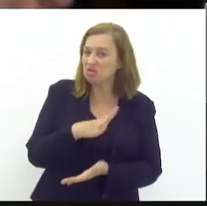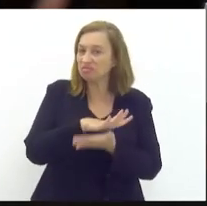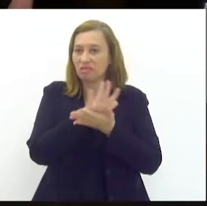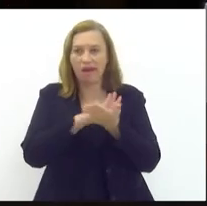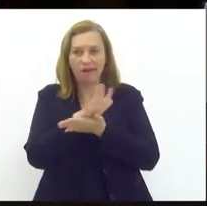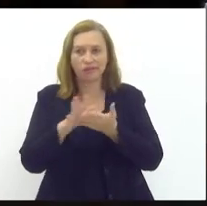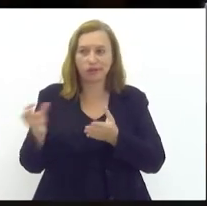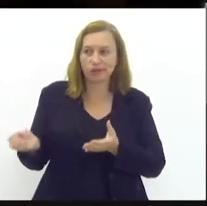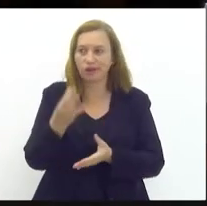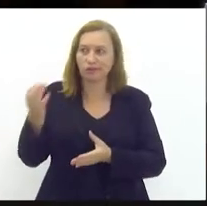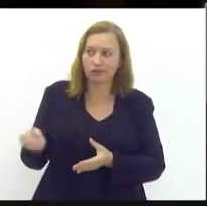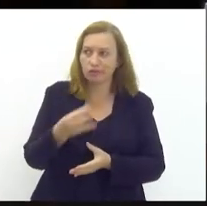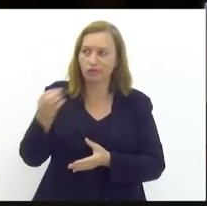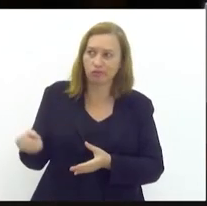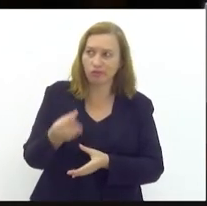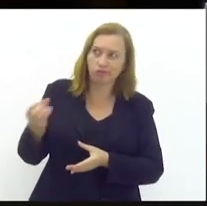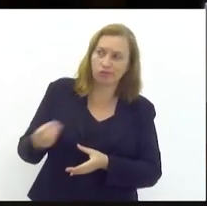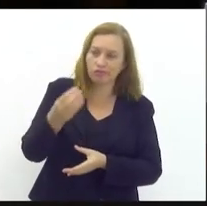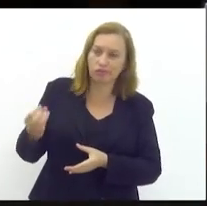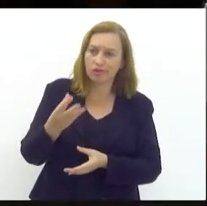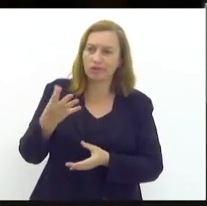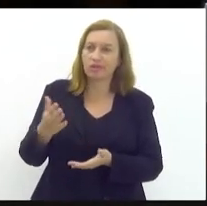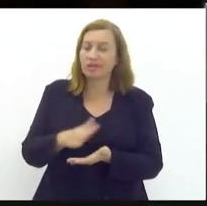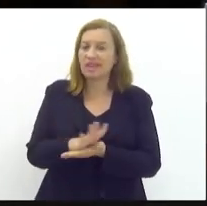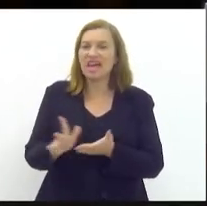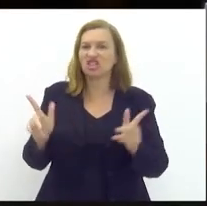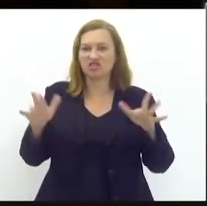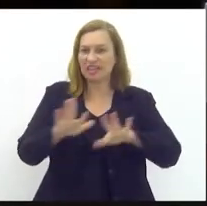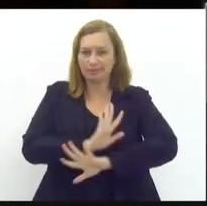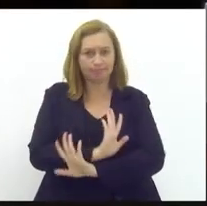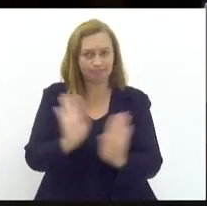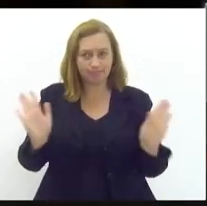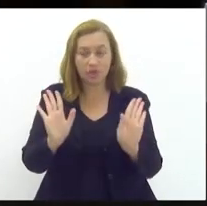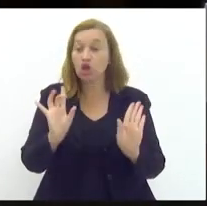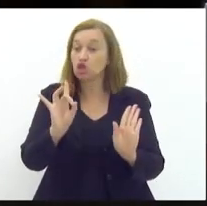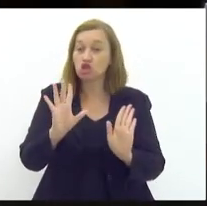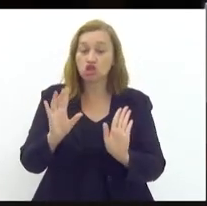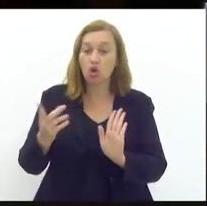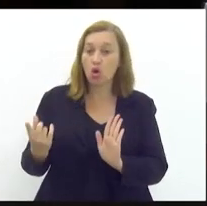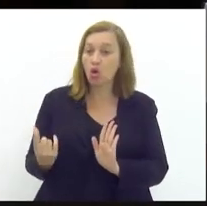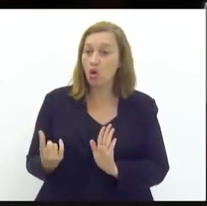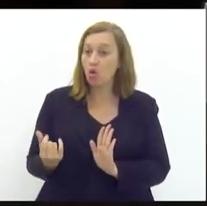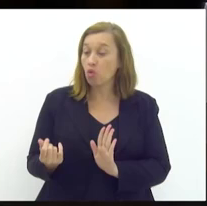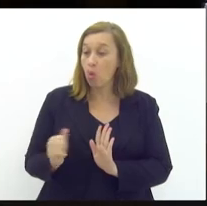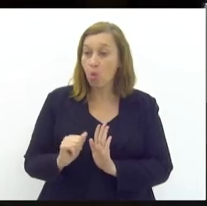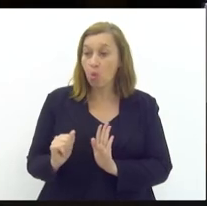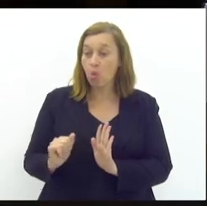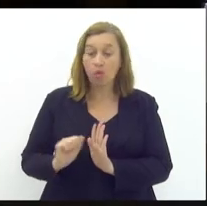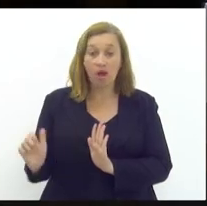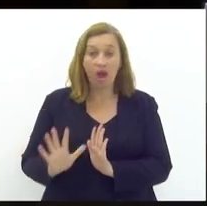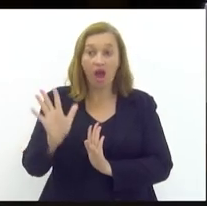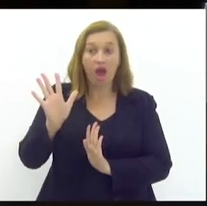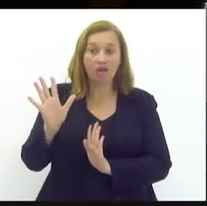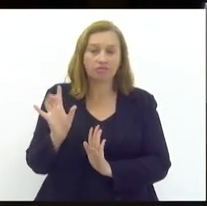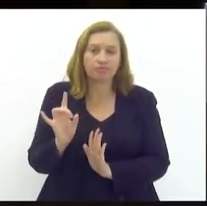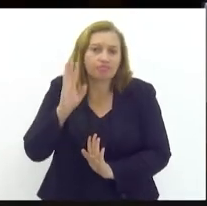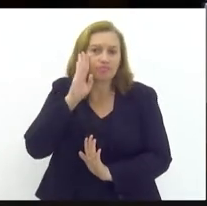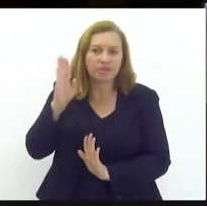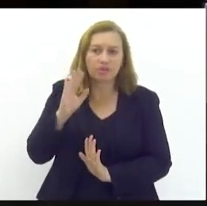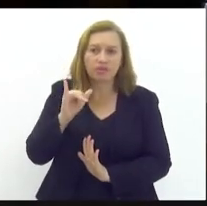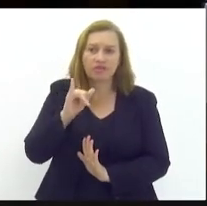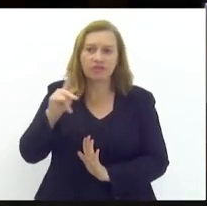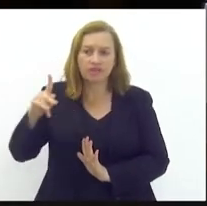se criando outras coisas primeiro se criou não se criou mas se aumentou valores de tributo e bastante principalmente piscofins